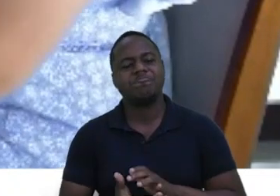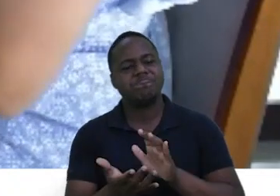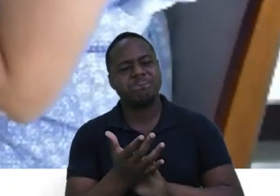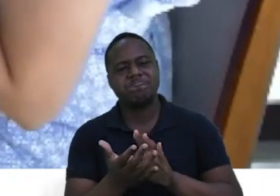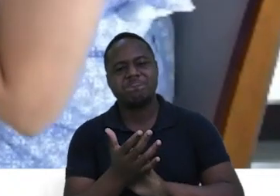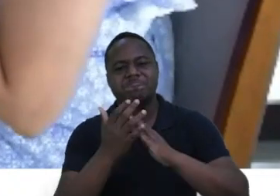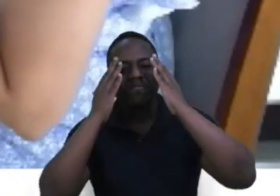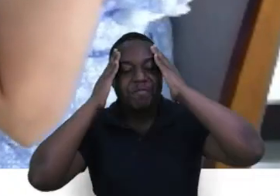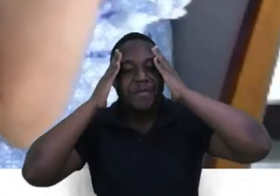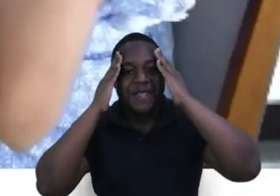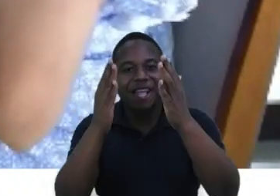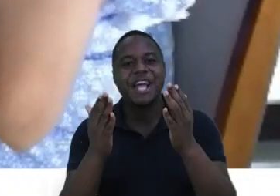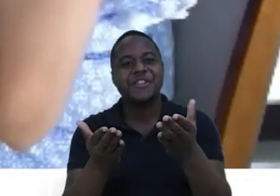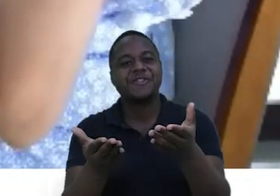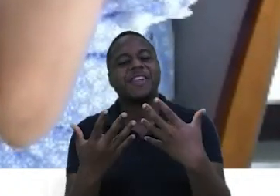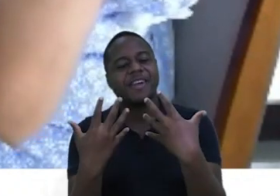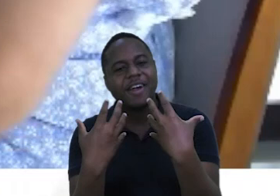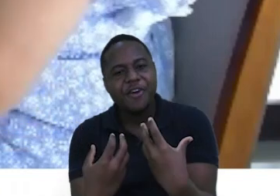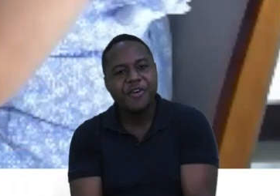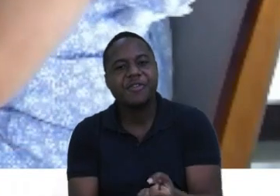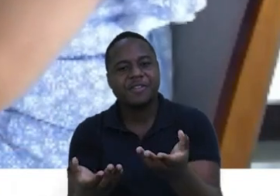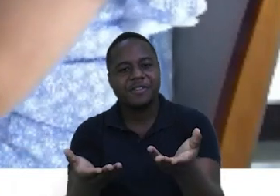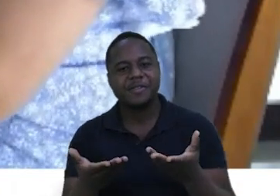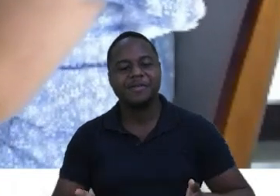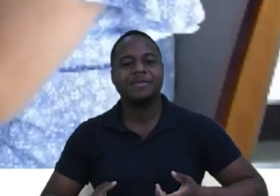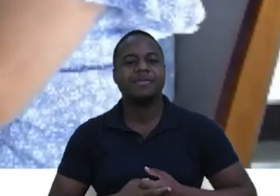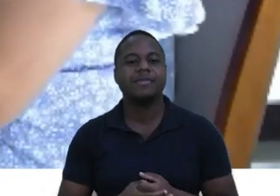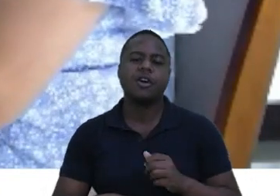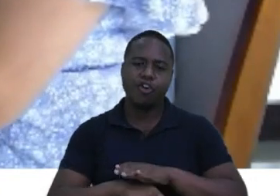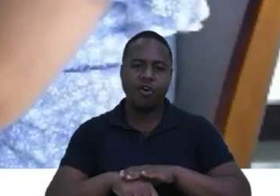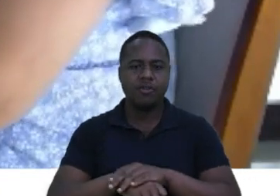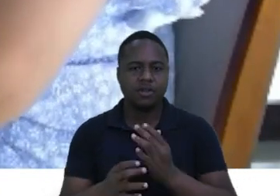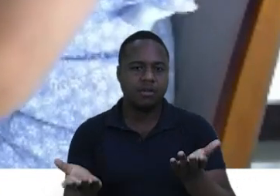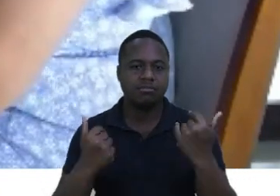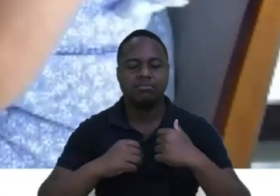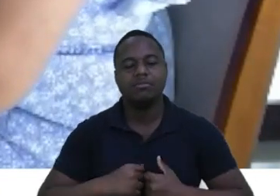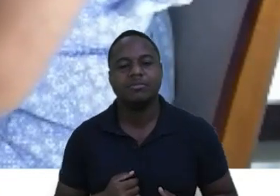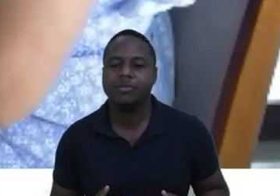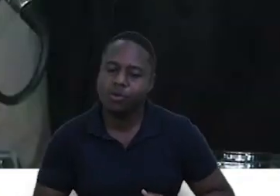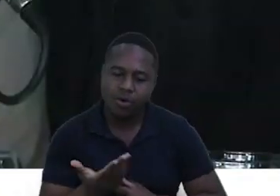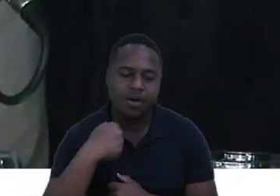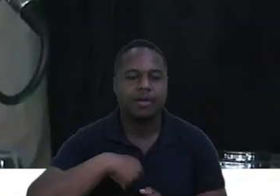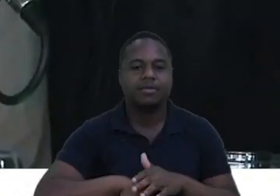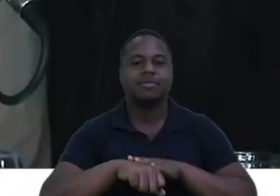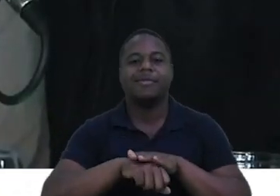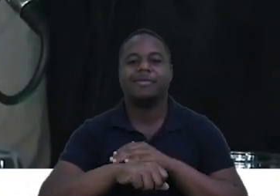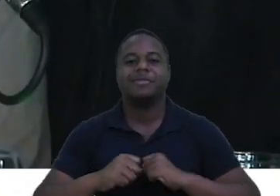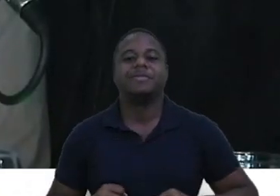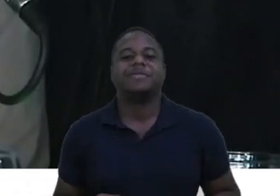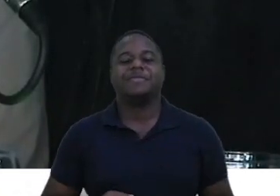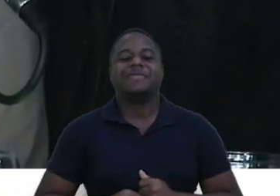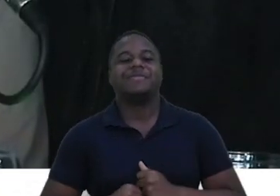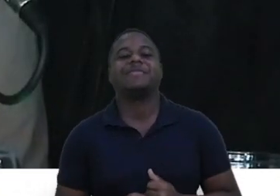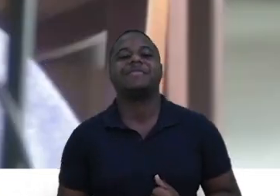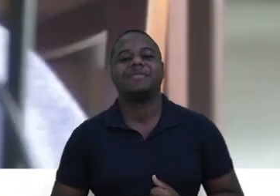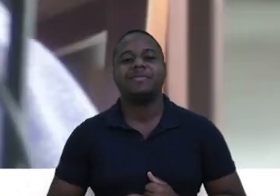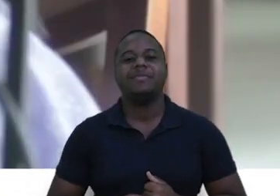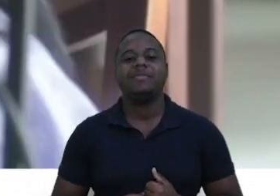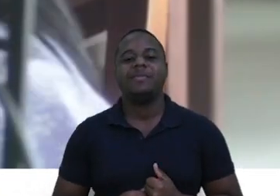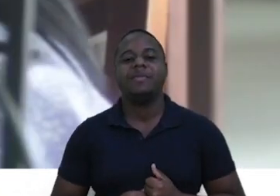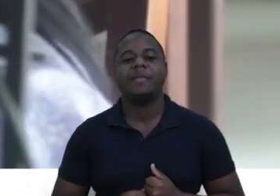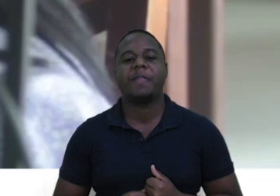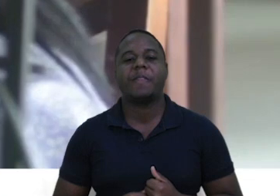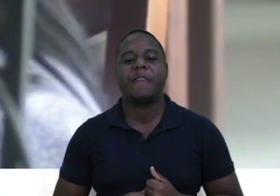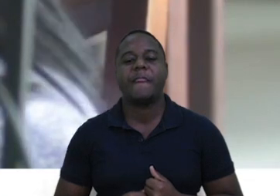Muitíssimo obrigada por aceitar o convite. E vamos bater papo, não é mesmo? Bora, estamos aqui para isso. Isso. A